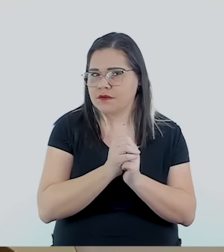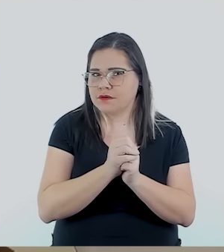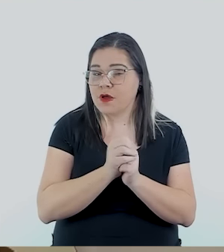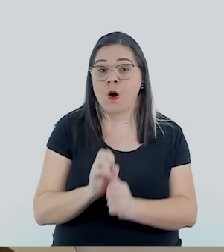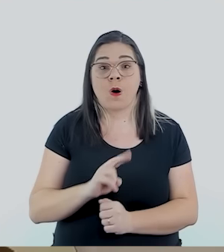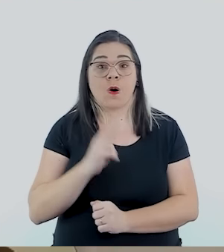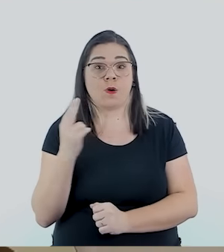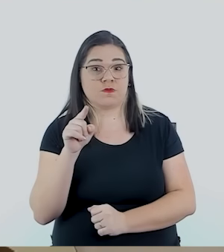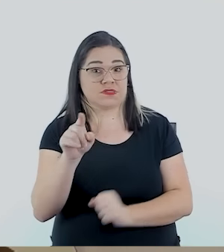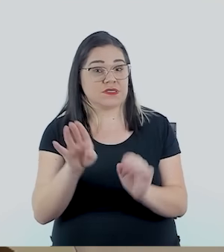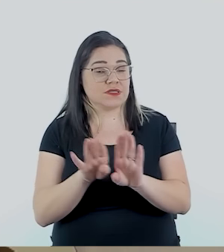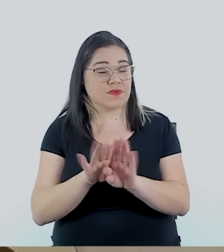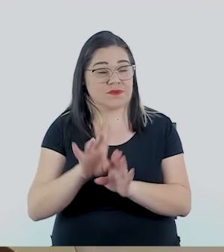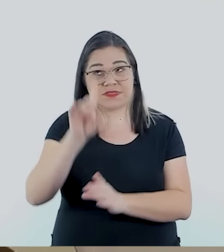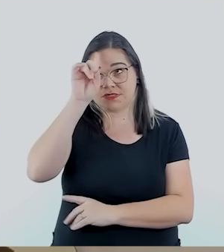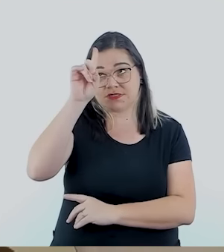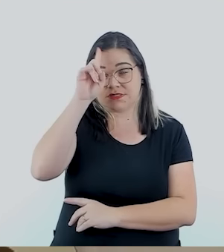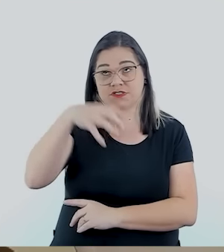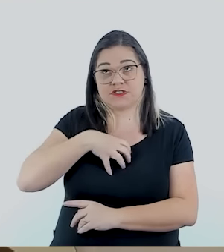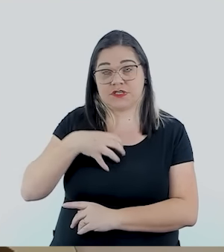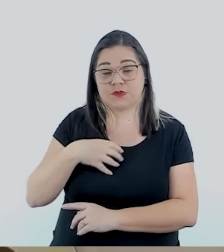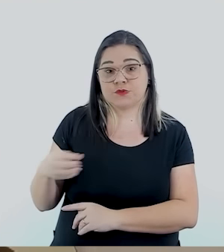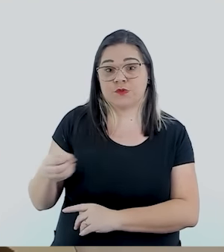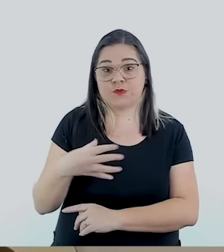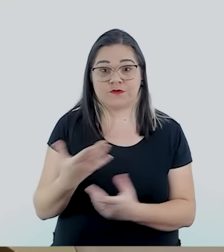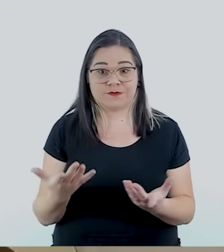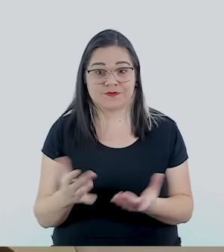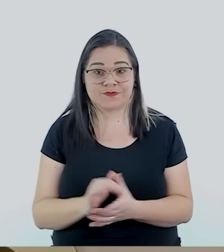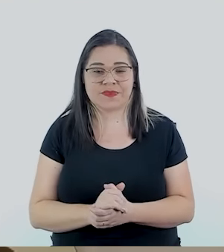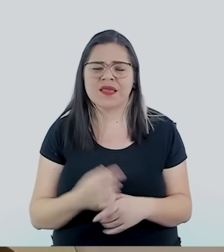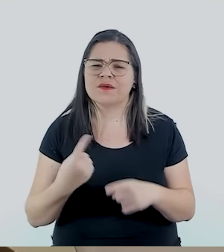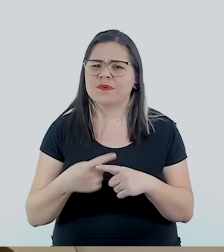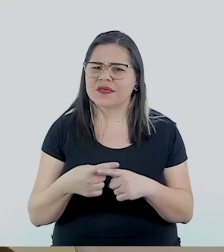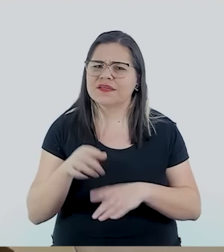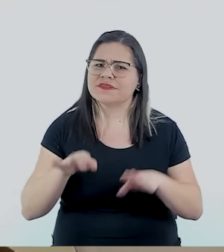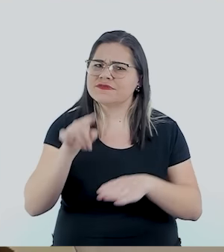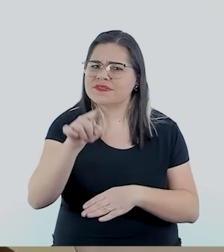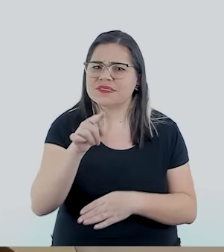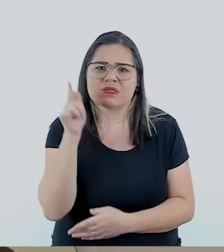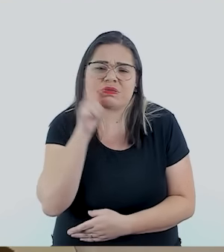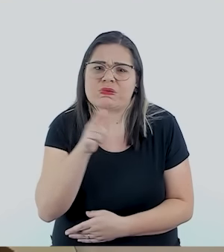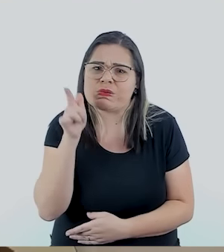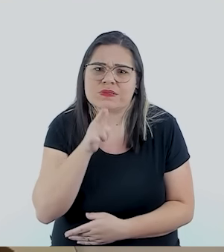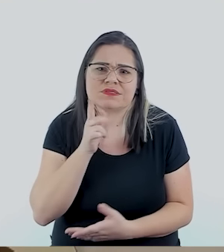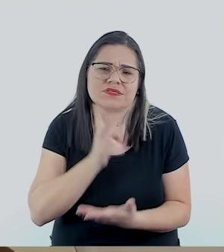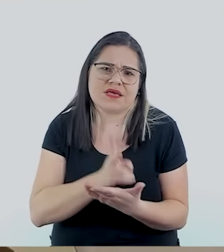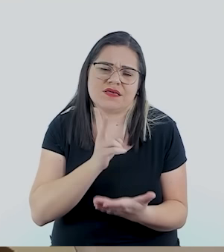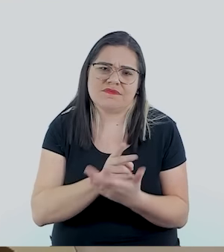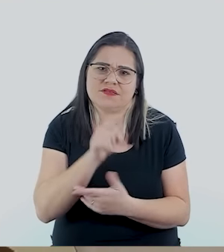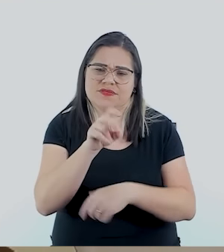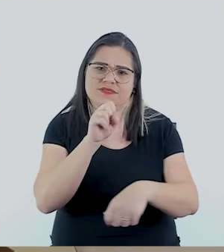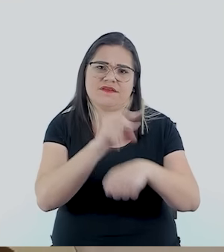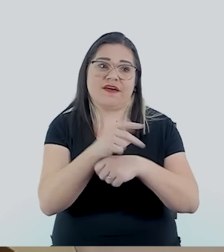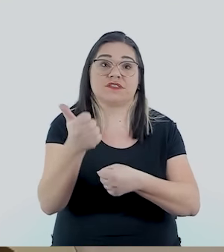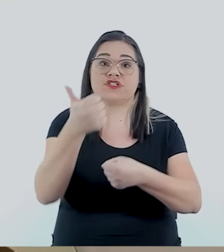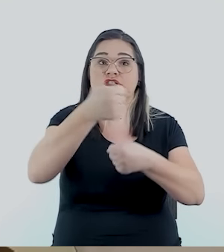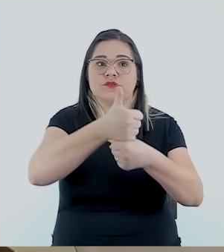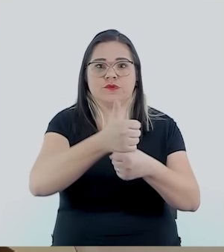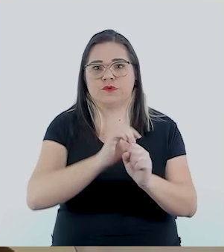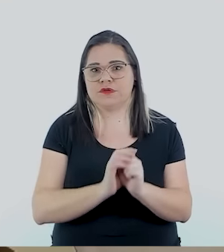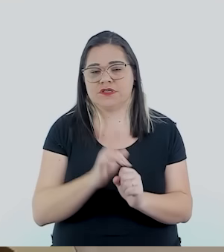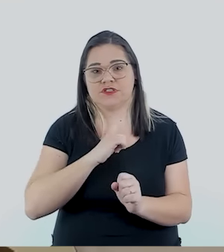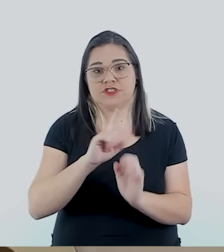será que você também precisa Reinventar a sua forma de contribuição porque talvez você realmente não consiga eh Essa vaga de diretor que você